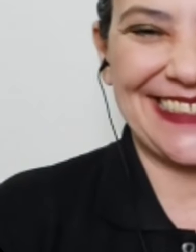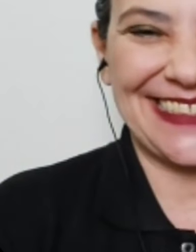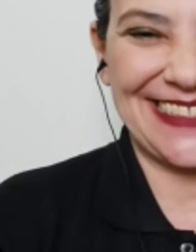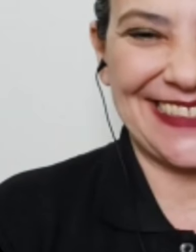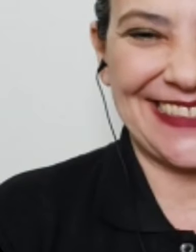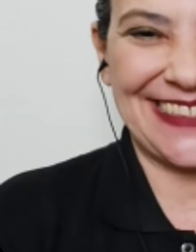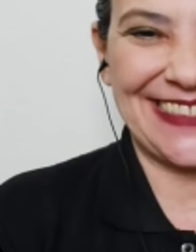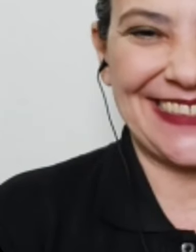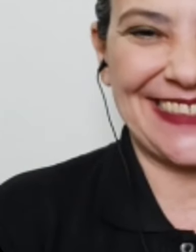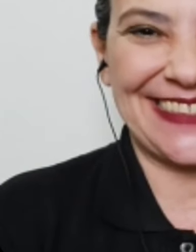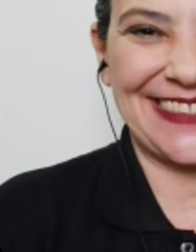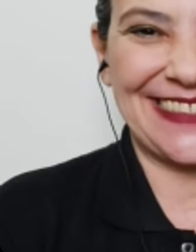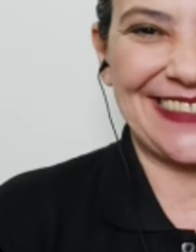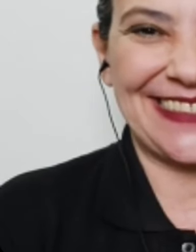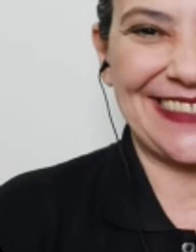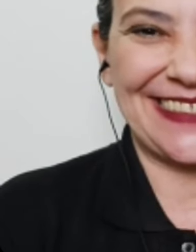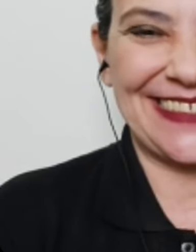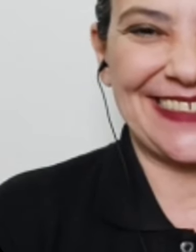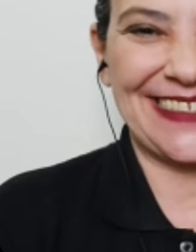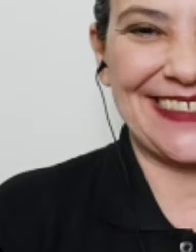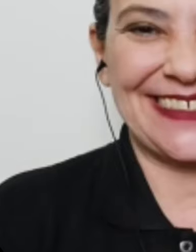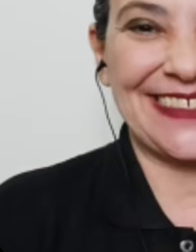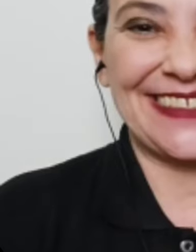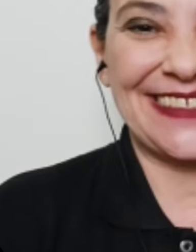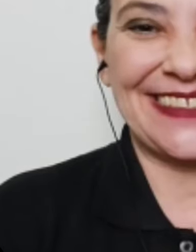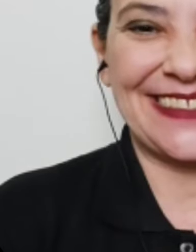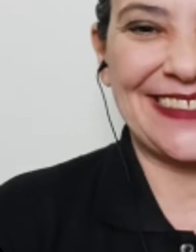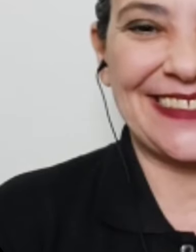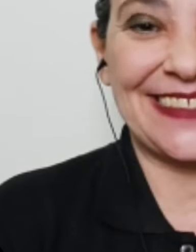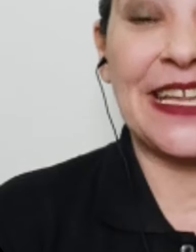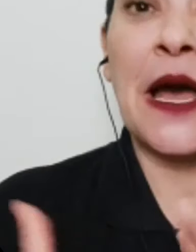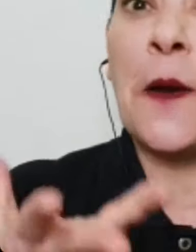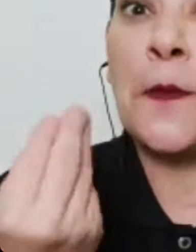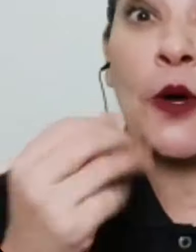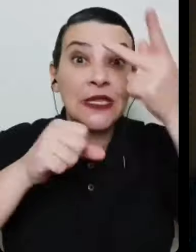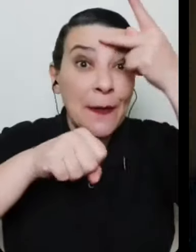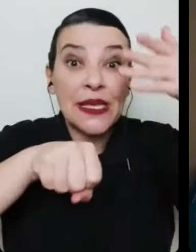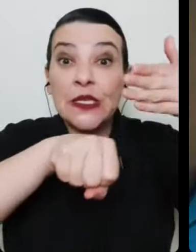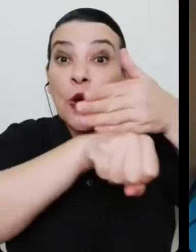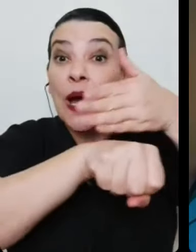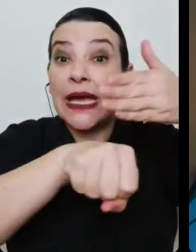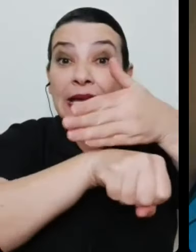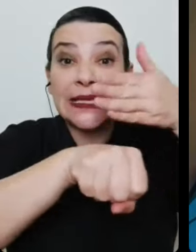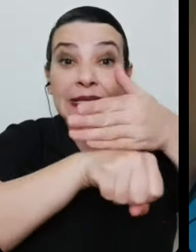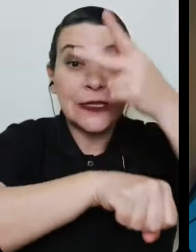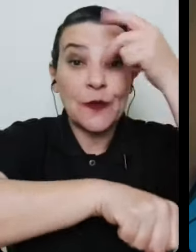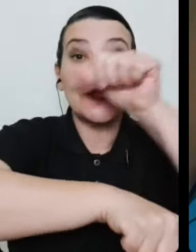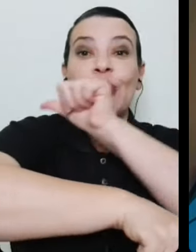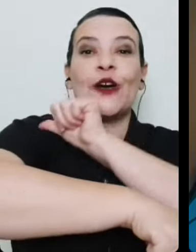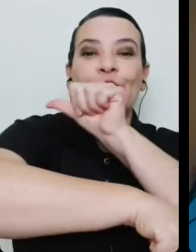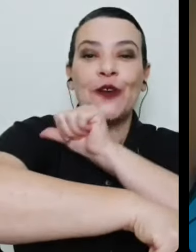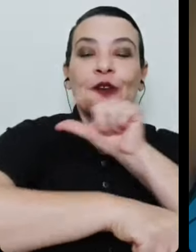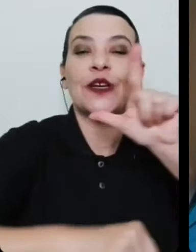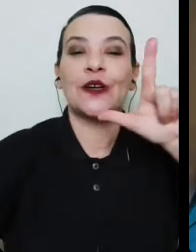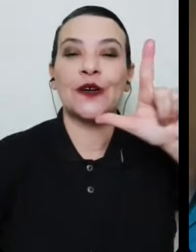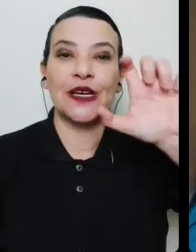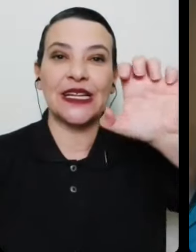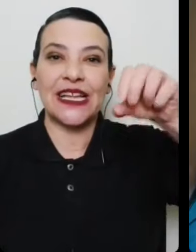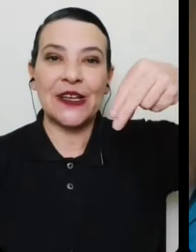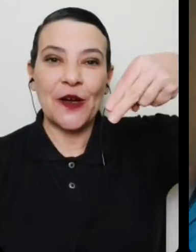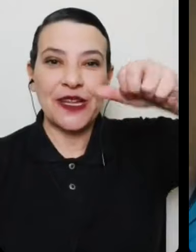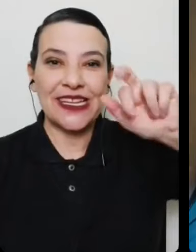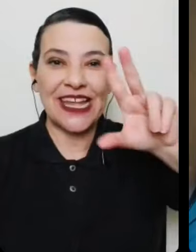Obrigada. Tem bastante gente entrando, o pessoal do Rio. Ah, o Leonardo, muito